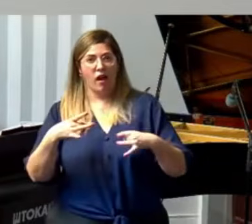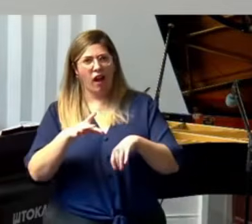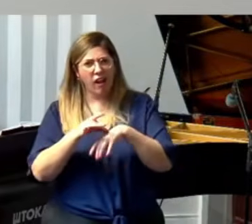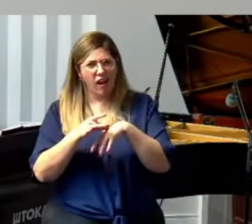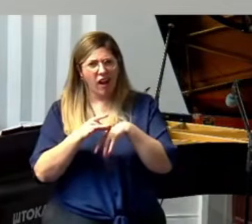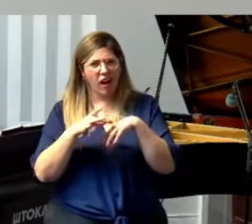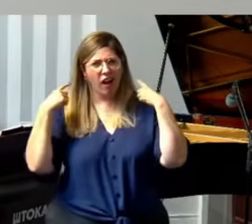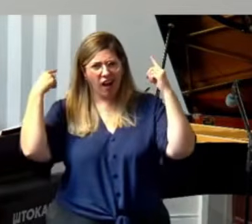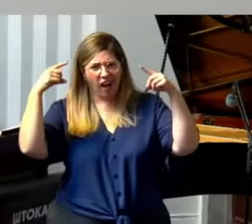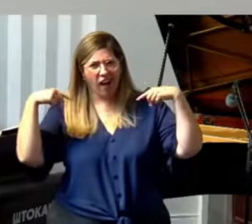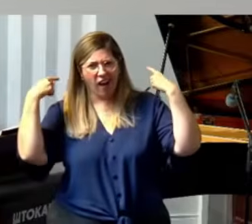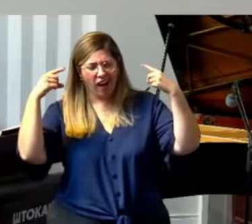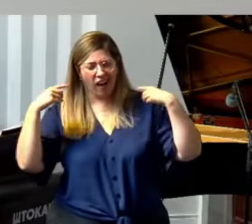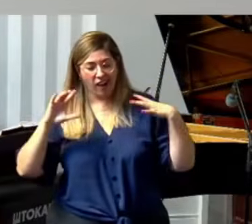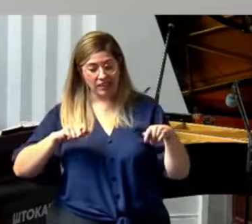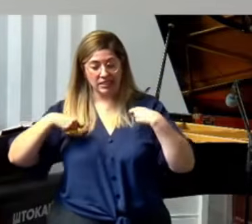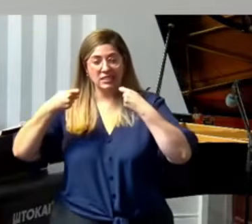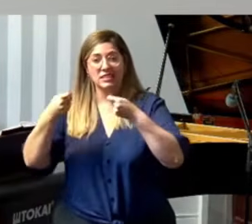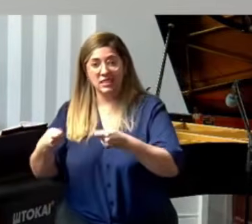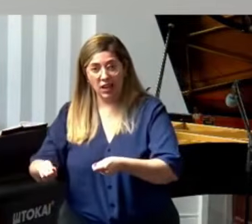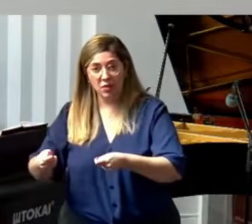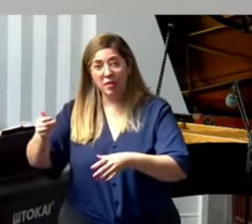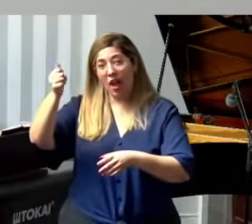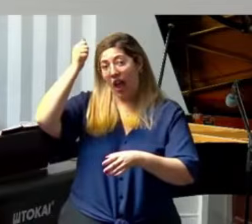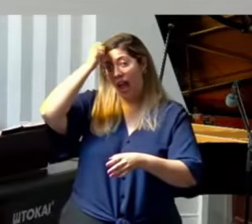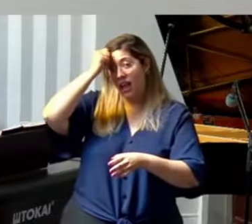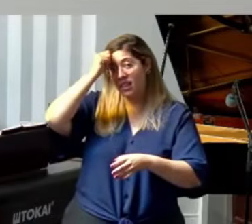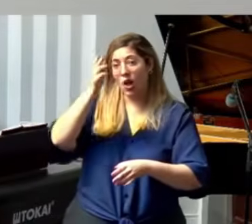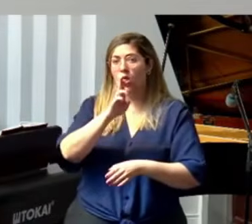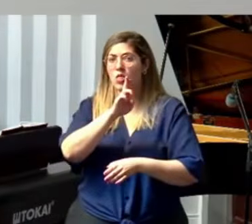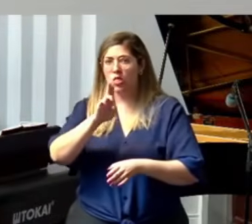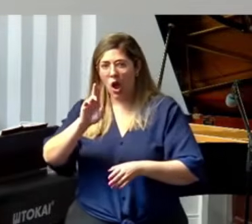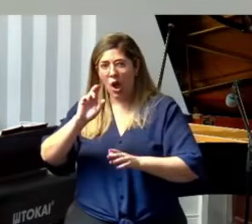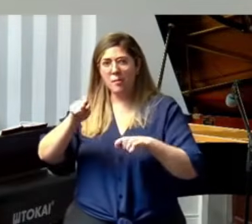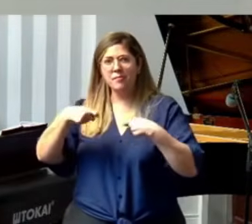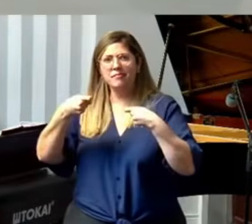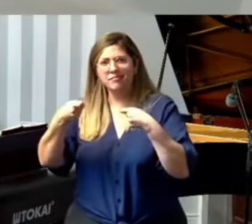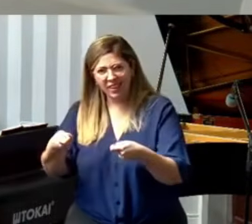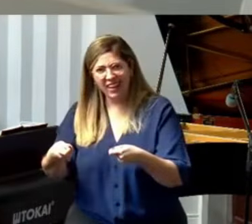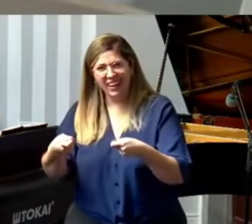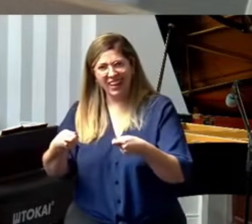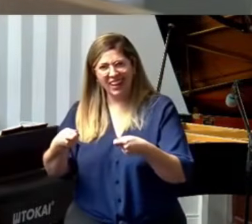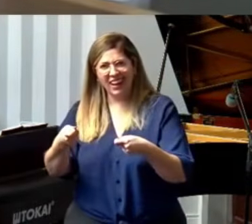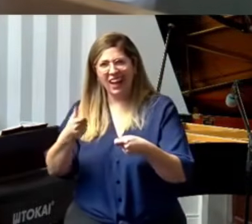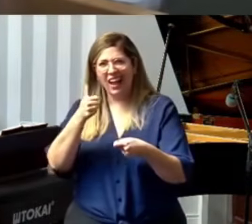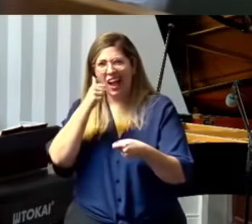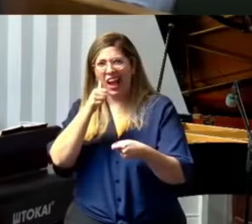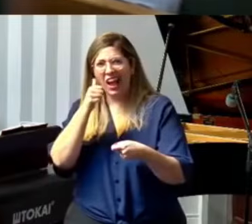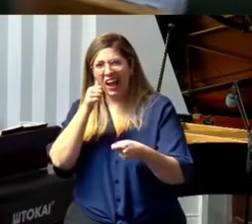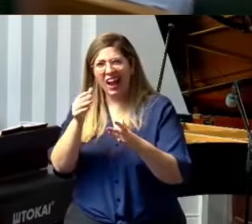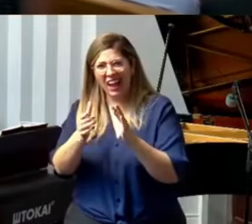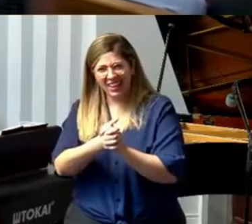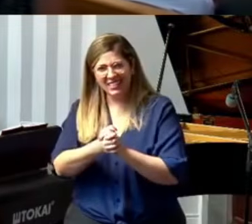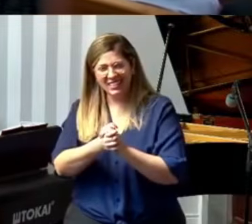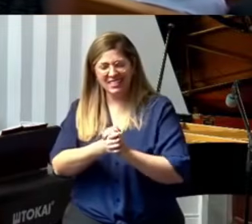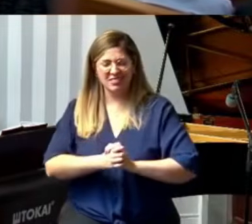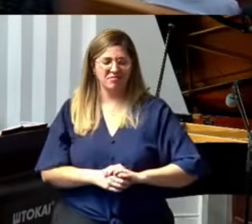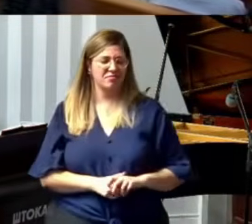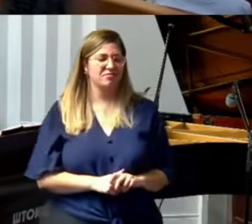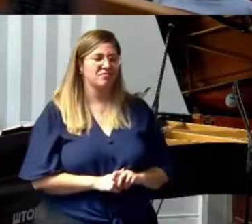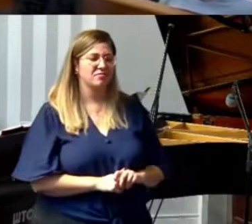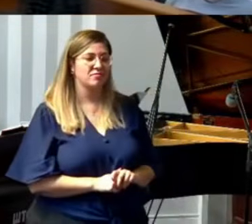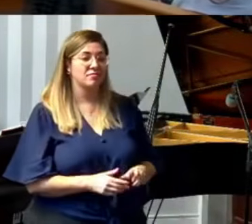Adão dando o nome para a sua mulher, e então Adão e Eva que estavam ali ao redor do momento em que o Senhor estava